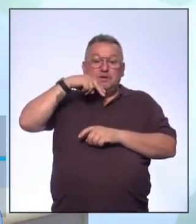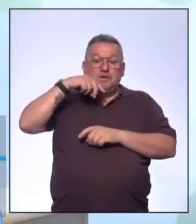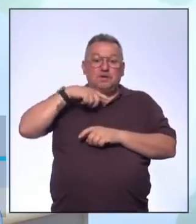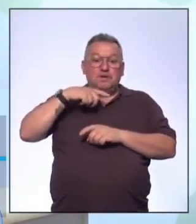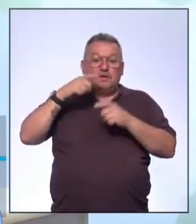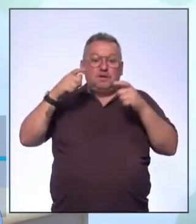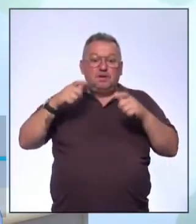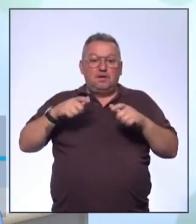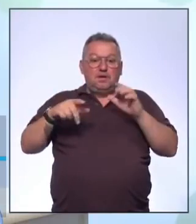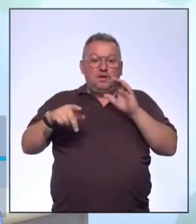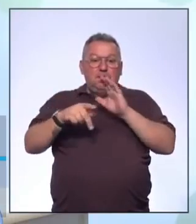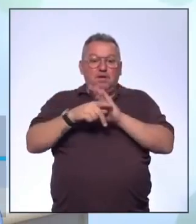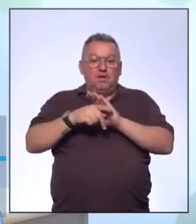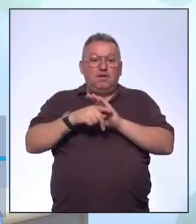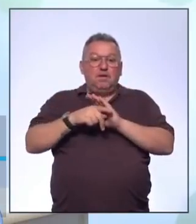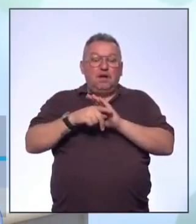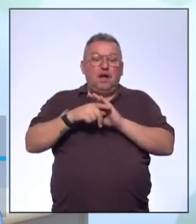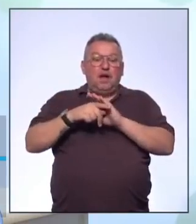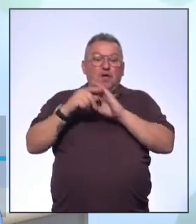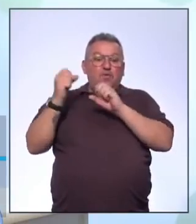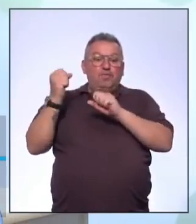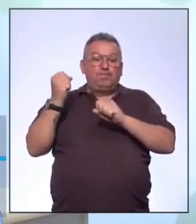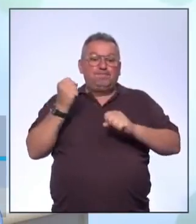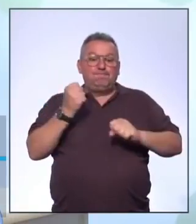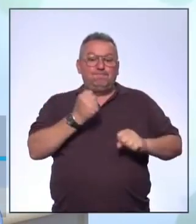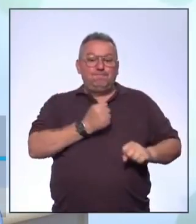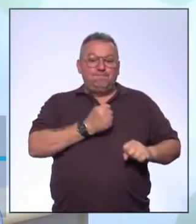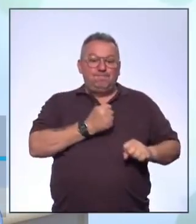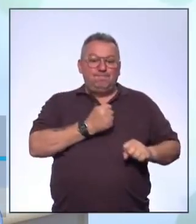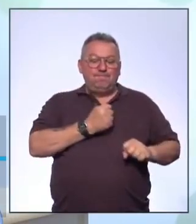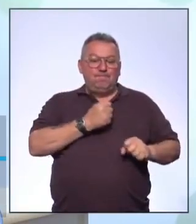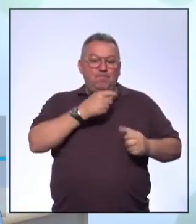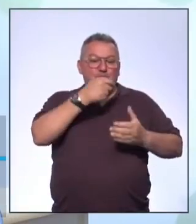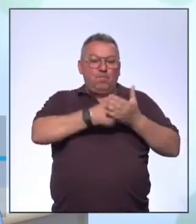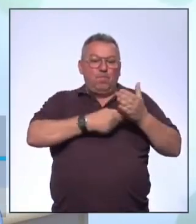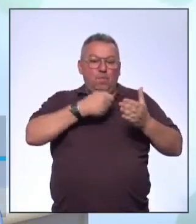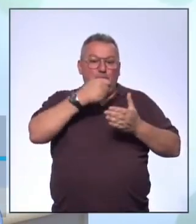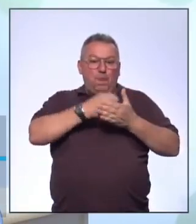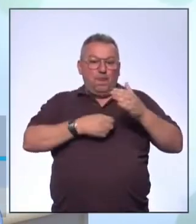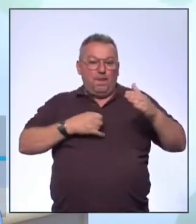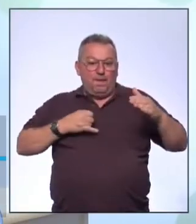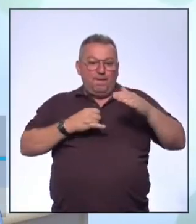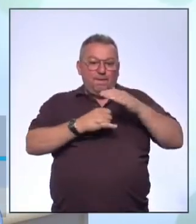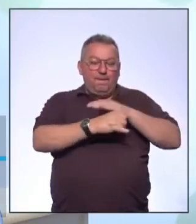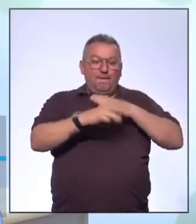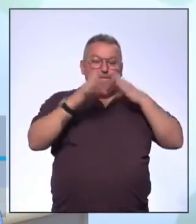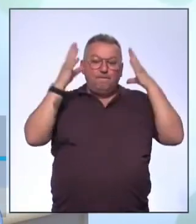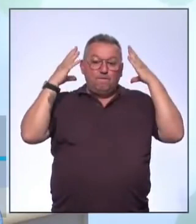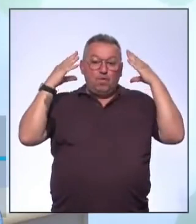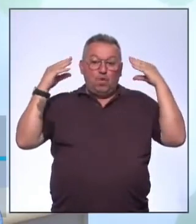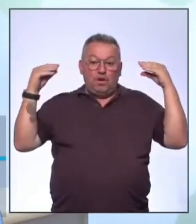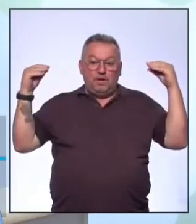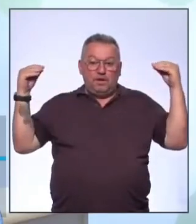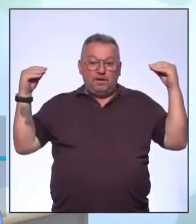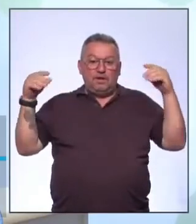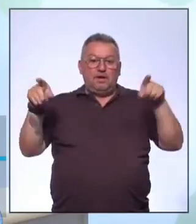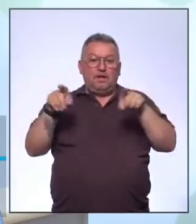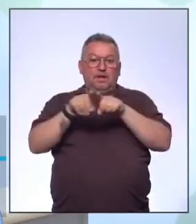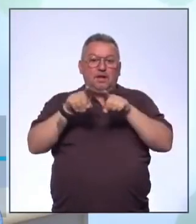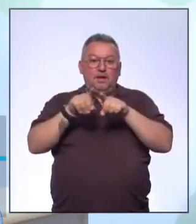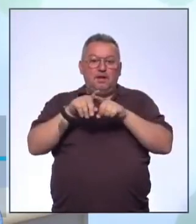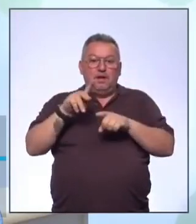um monumento aos mártires que lutaram aí contra a invasão holandesa. Tem ainda